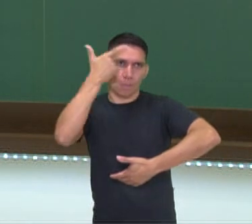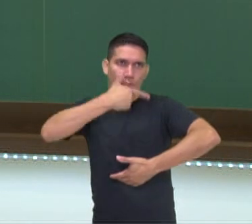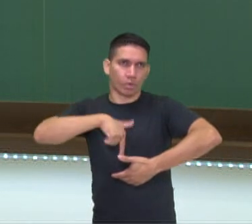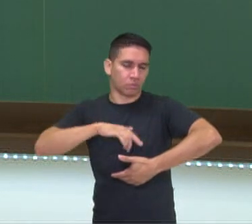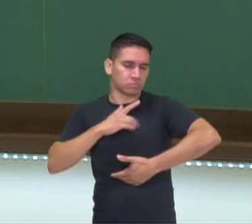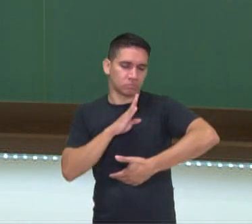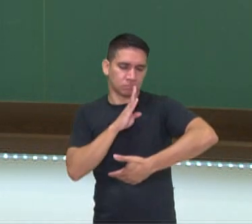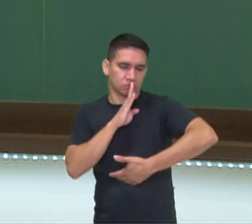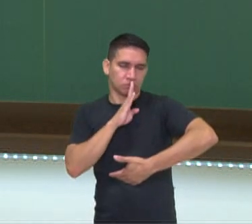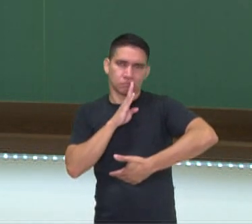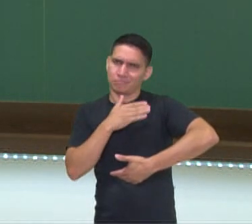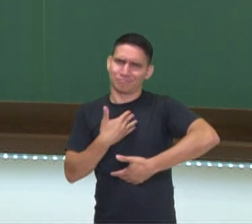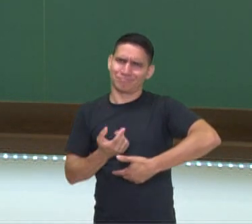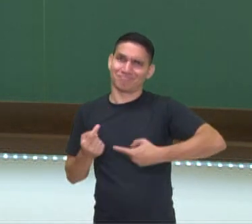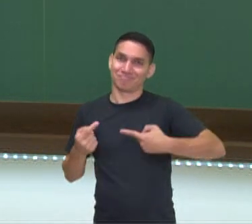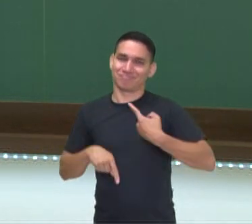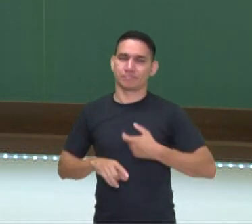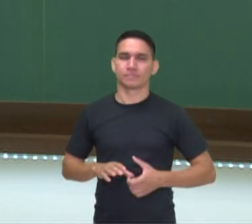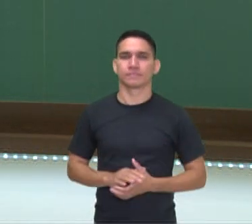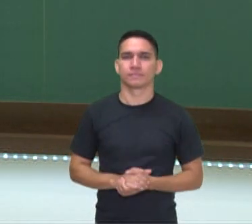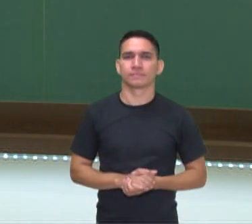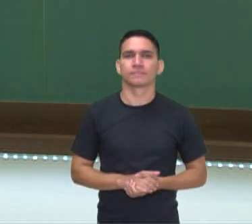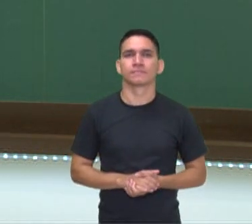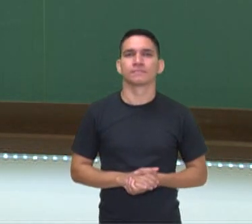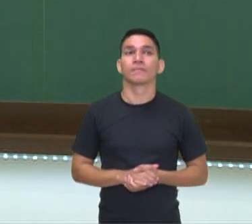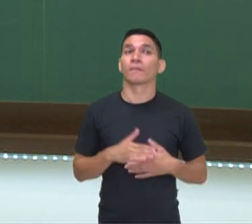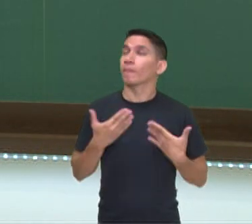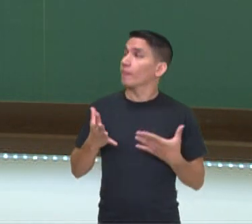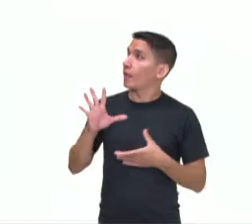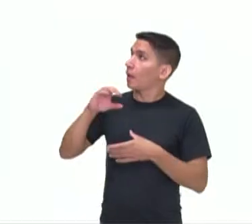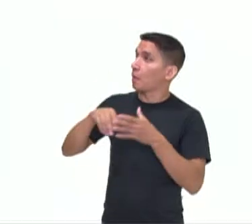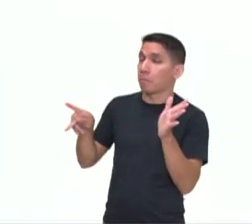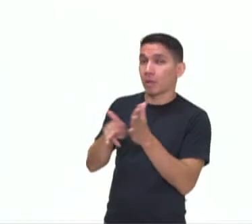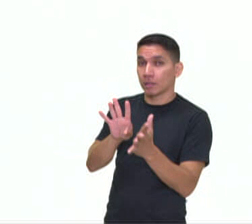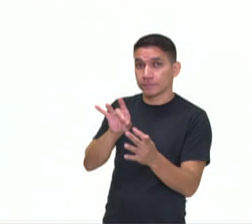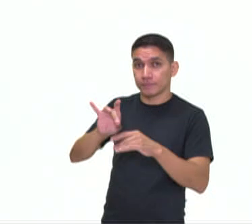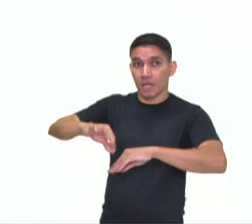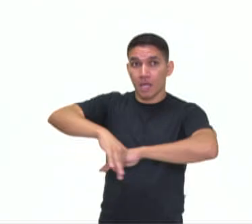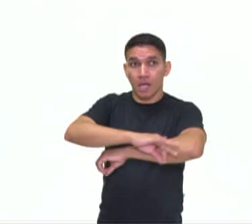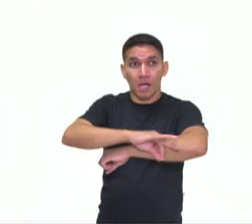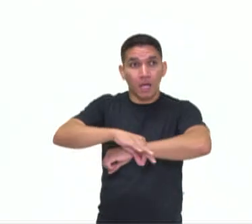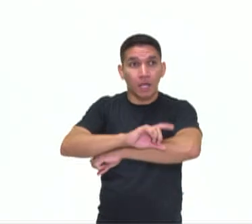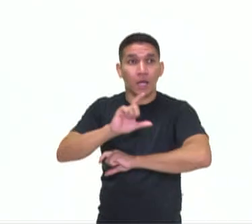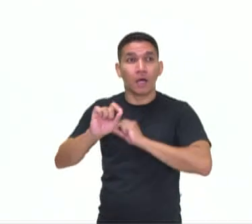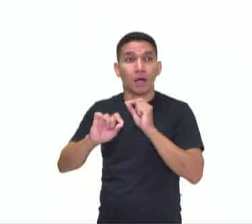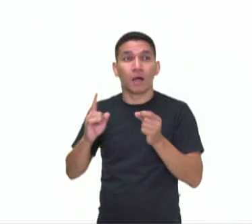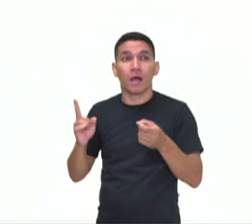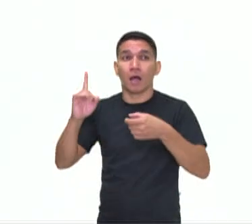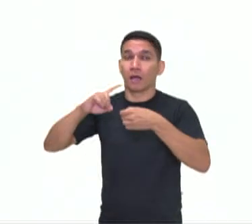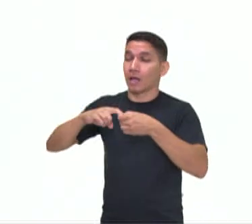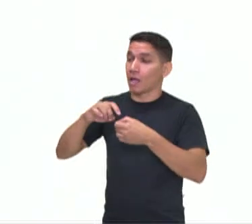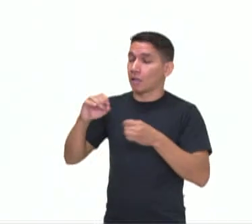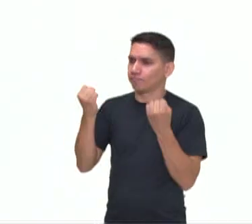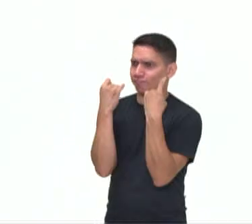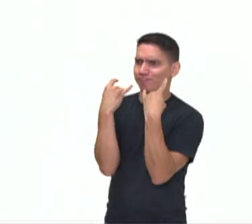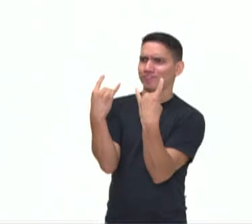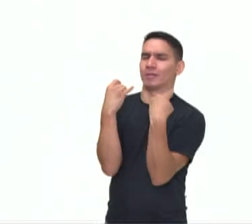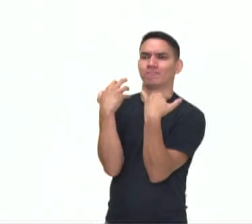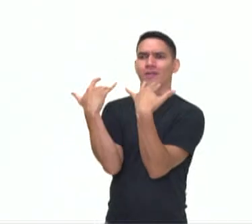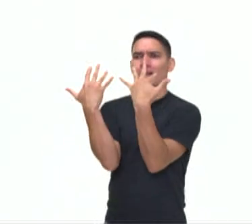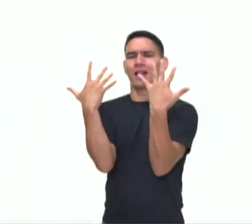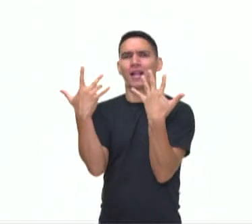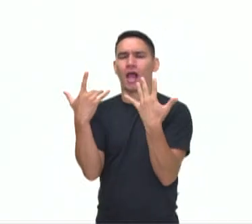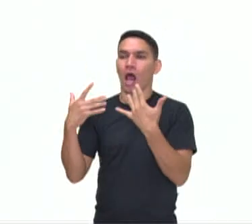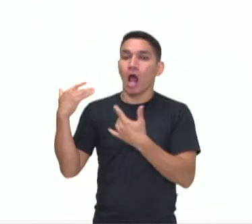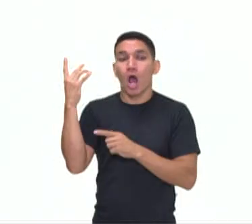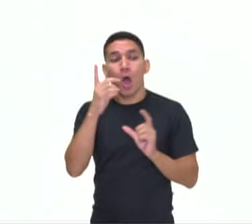grande diferença aí, tá, pessoal? Dentro da arquitetura, voltada para o esplendor, insiste nos efeitos decorativos, rebaixamentos e